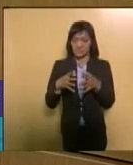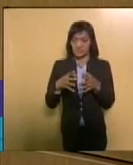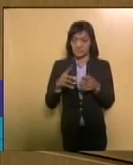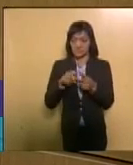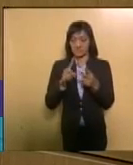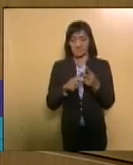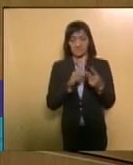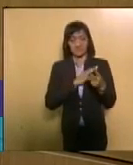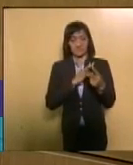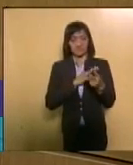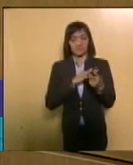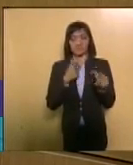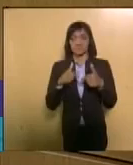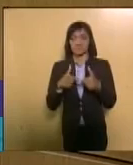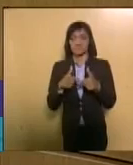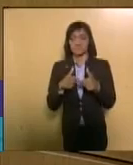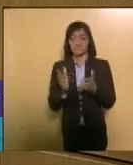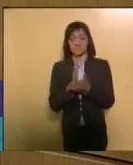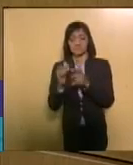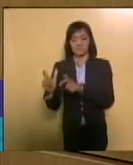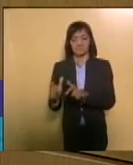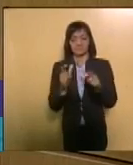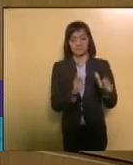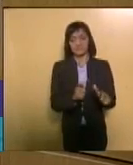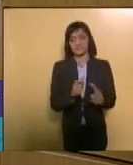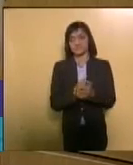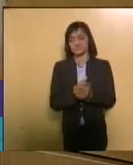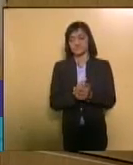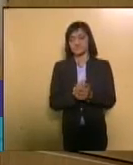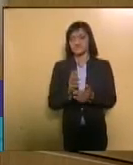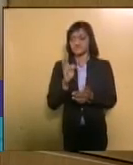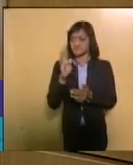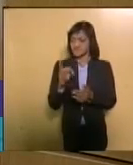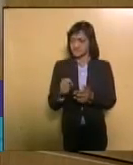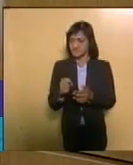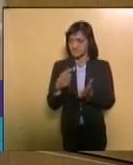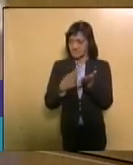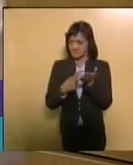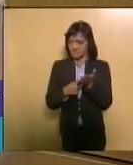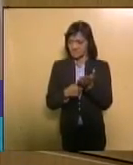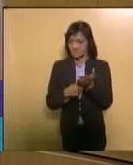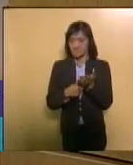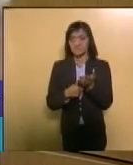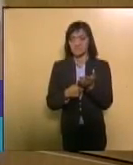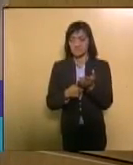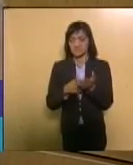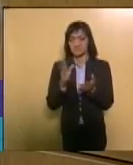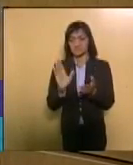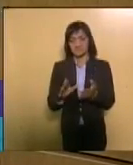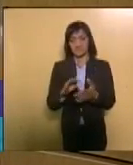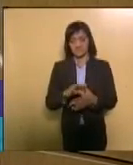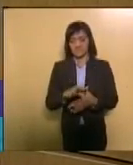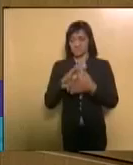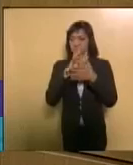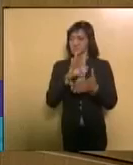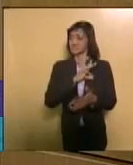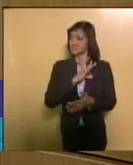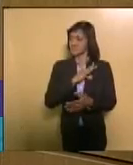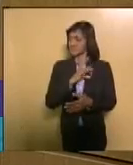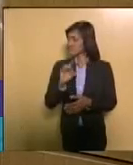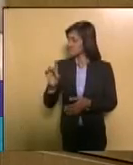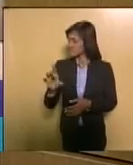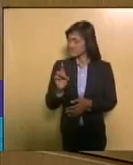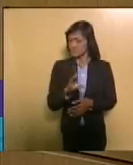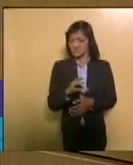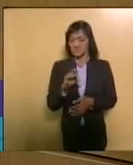polícias para atuar em cada território e reunir essas pessoas os líderes das polícias né os comandantes de cada área